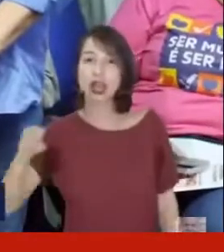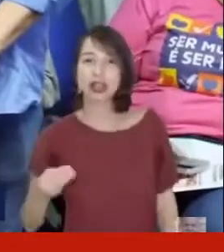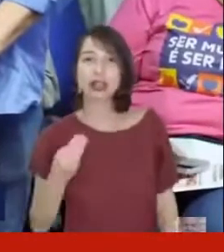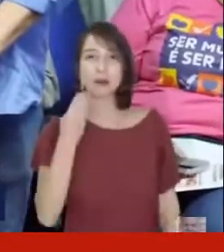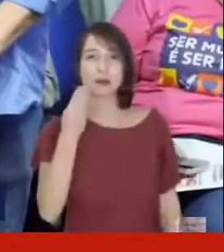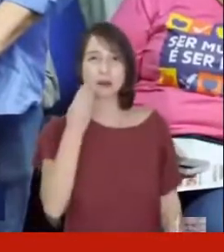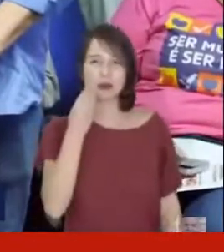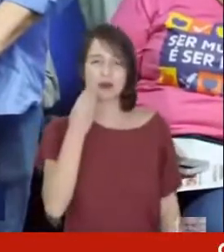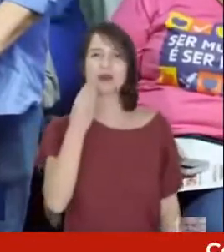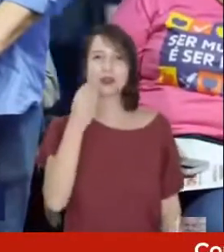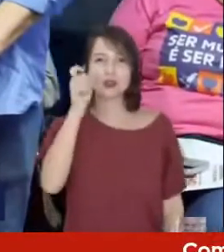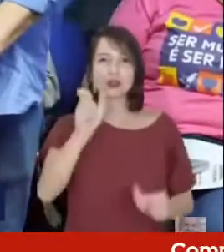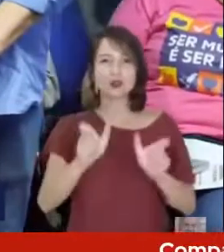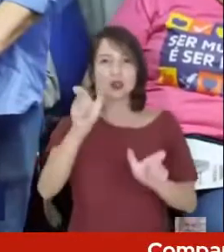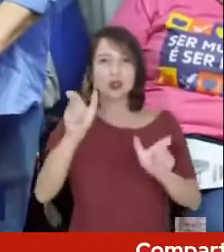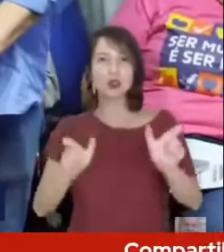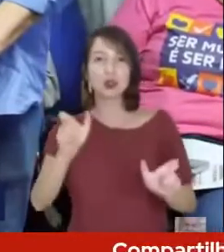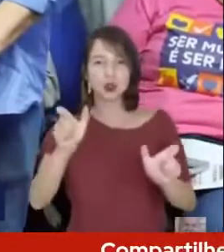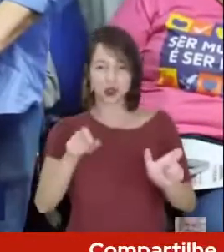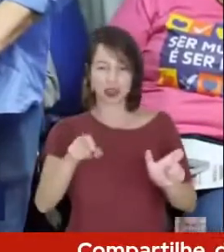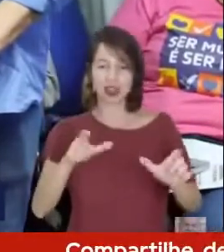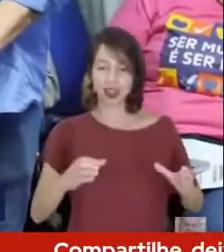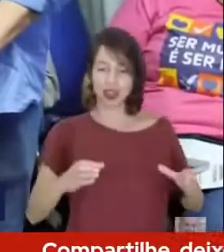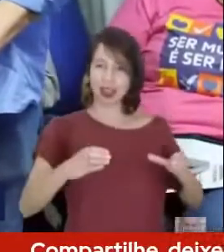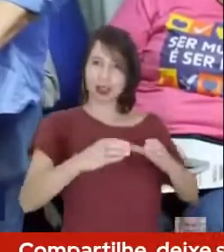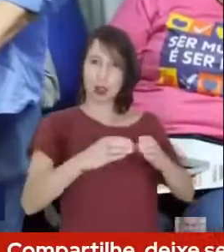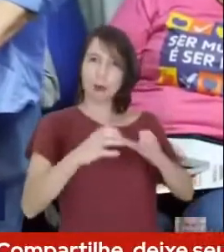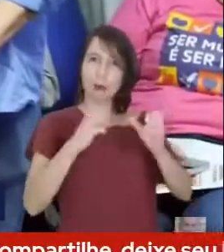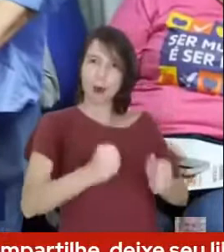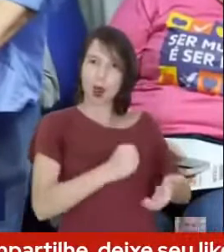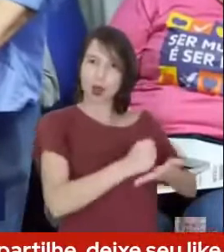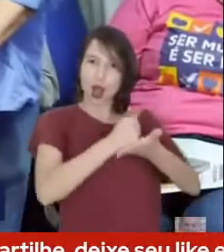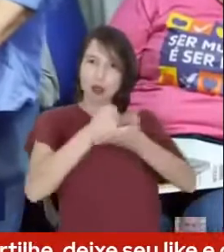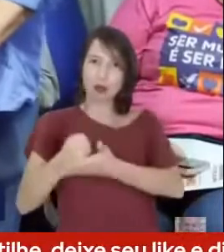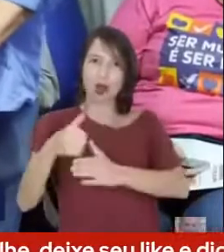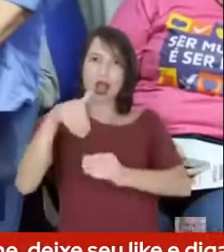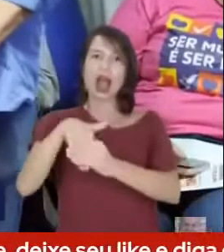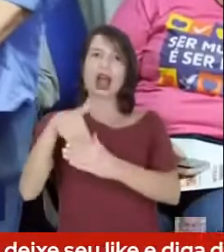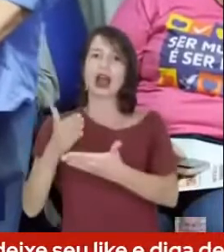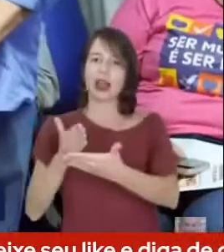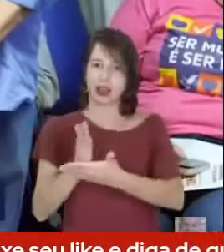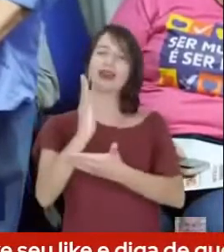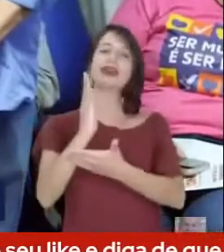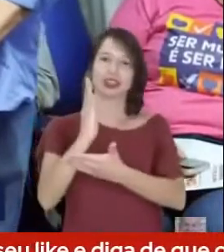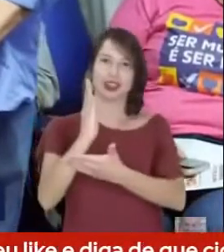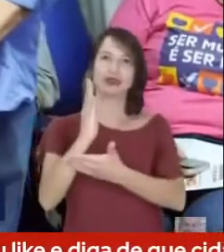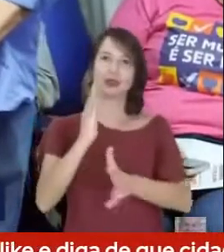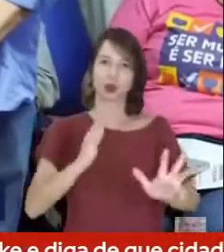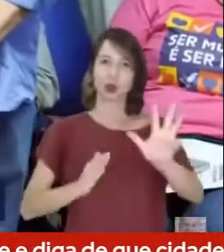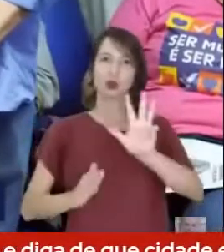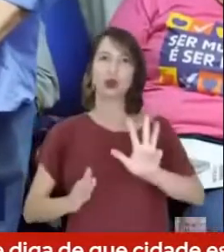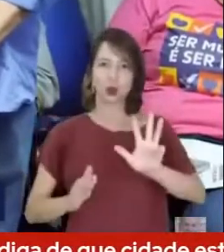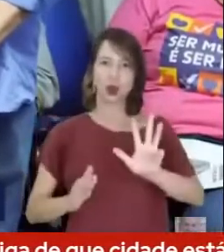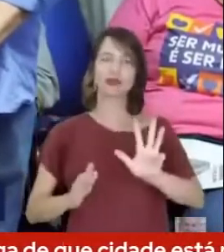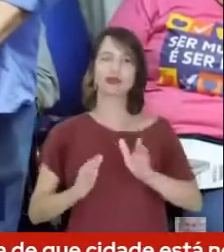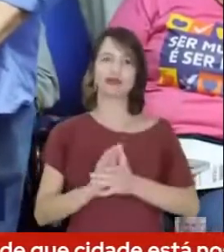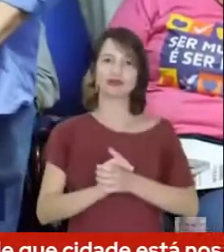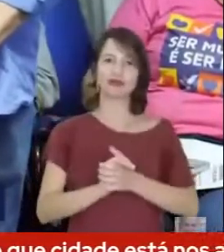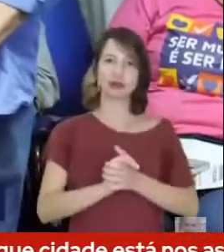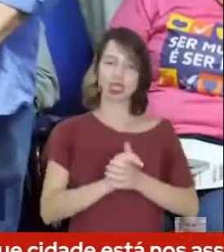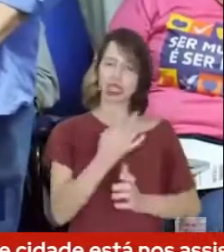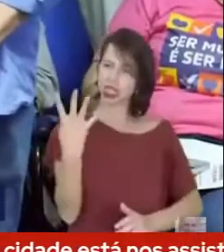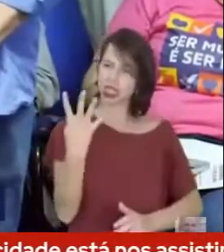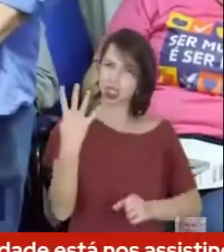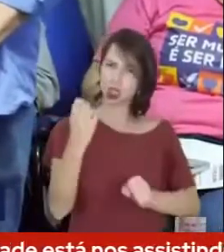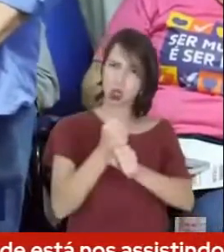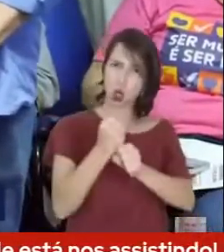mais massacrados nesses últimos 4 anos, principalmente com a pandemia. Porque esses